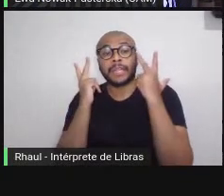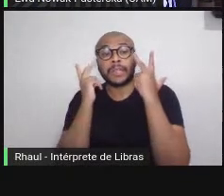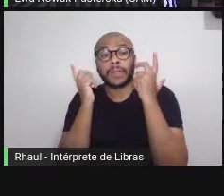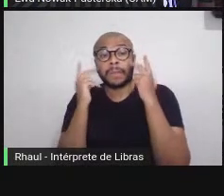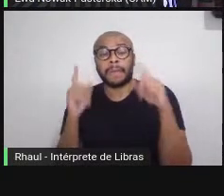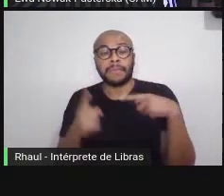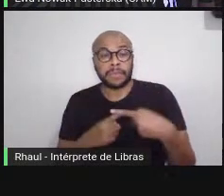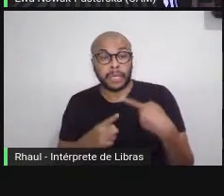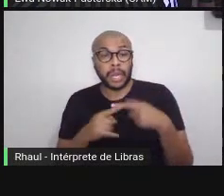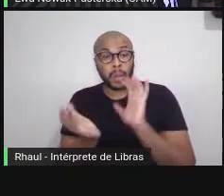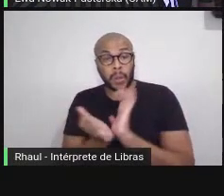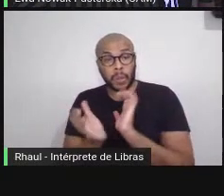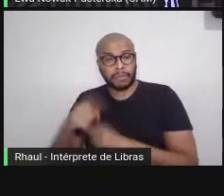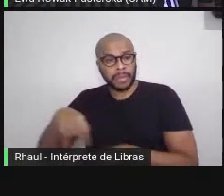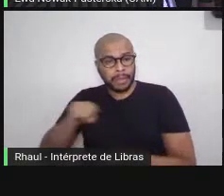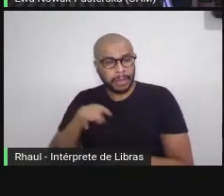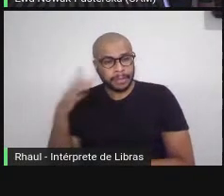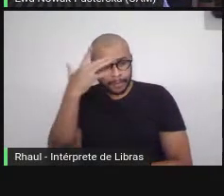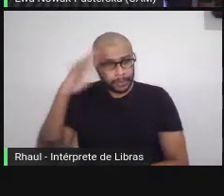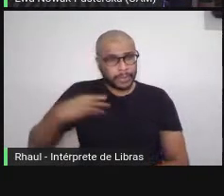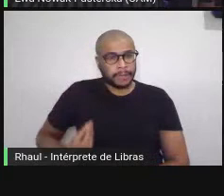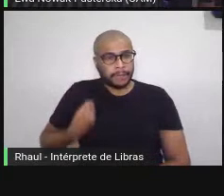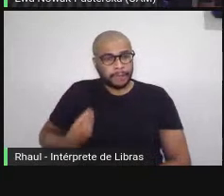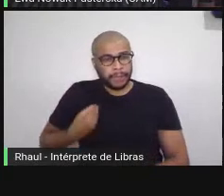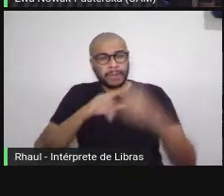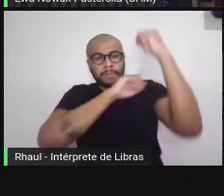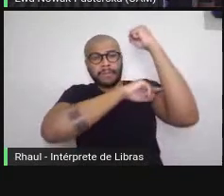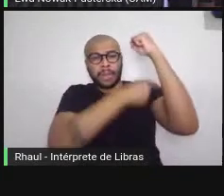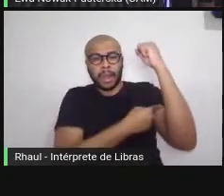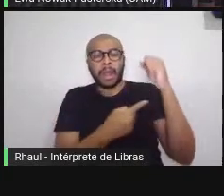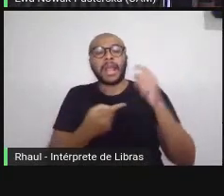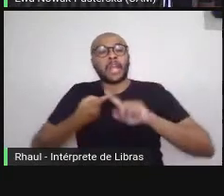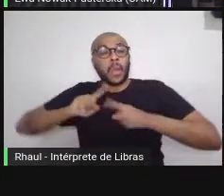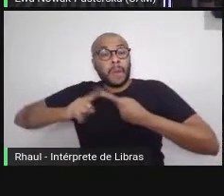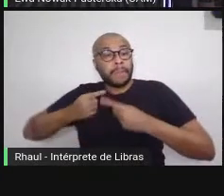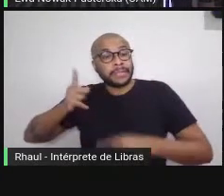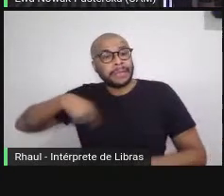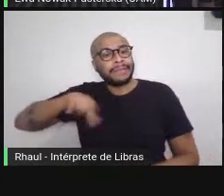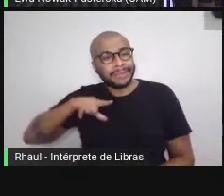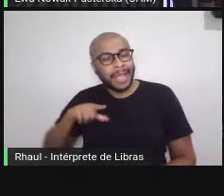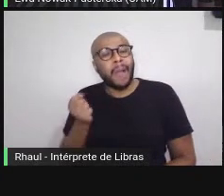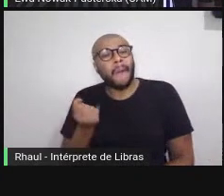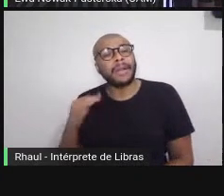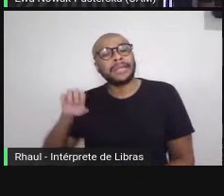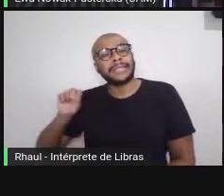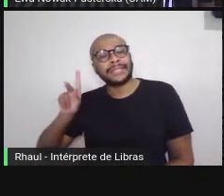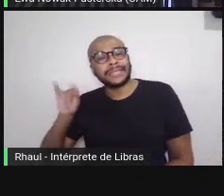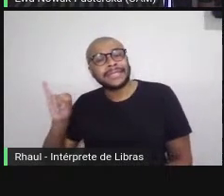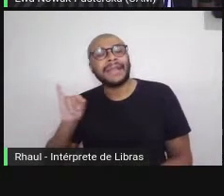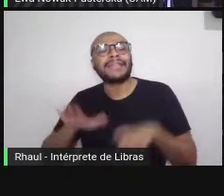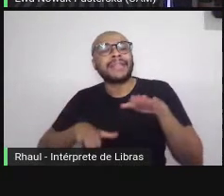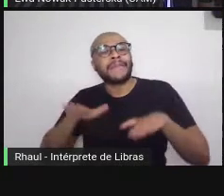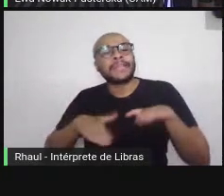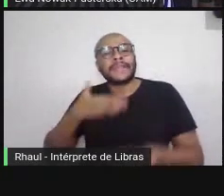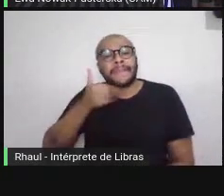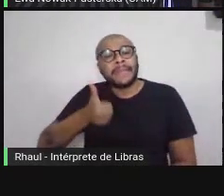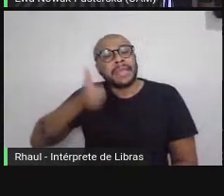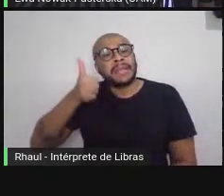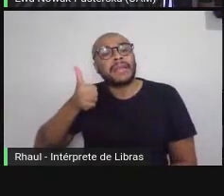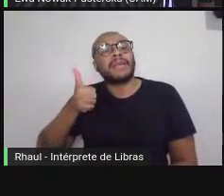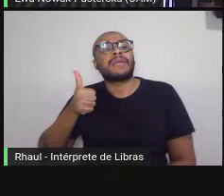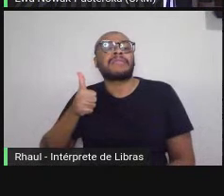entre os poloneses, já faz muito tempo que os sobrenomes que acabam com esse sufixo são melhores,